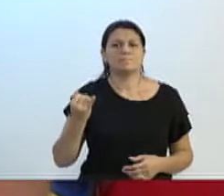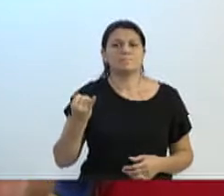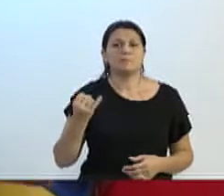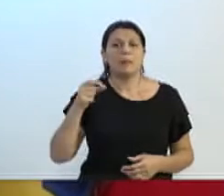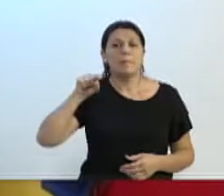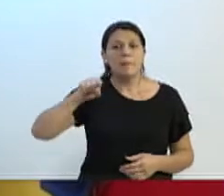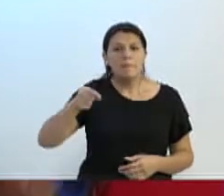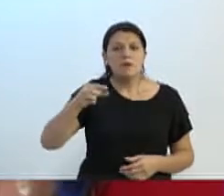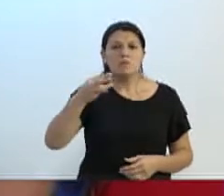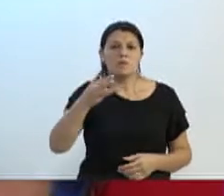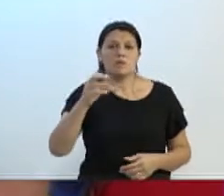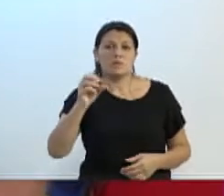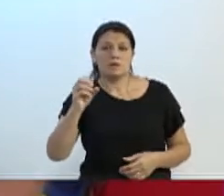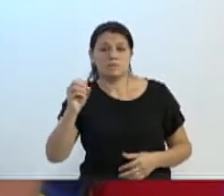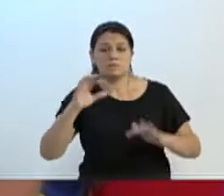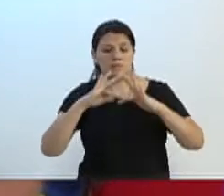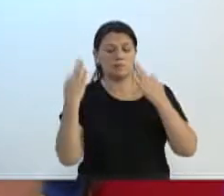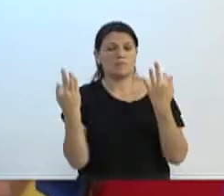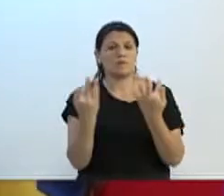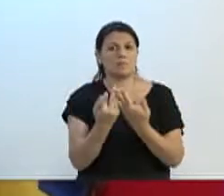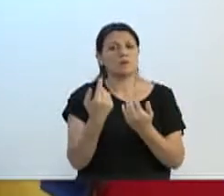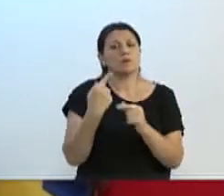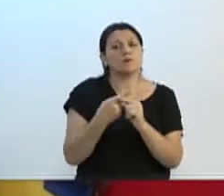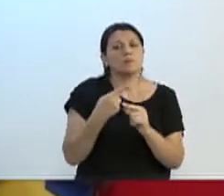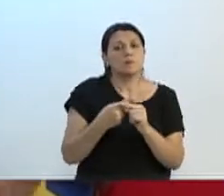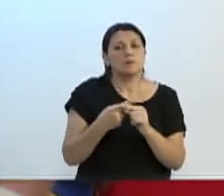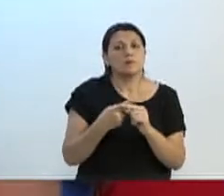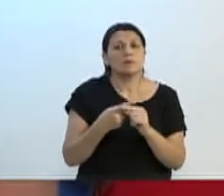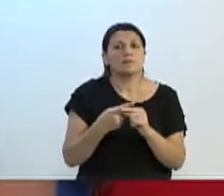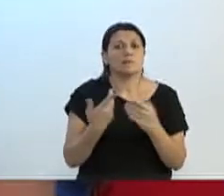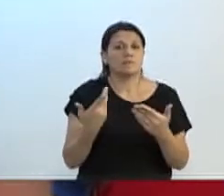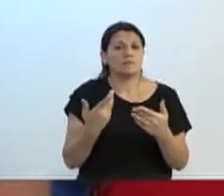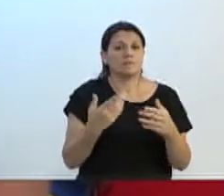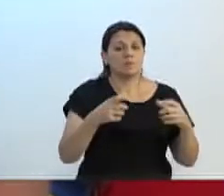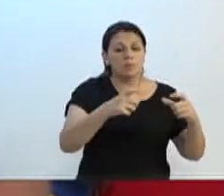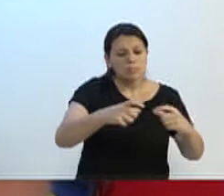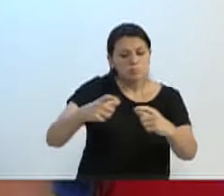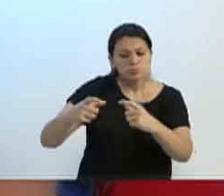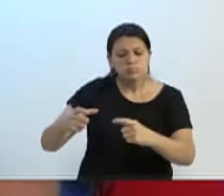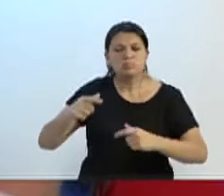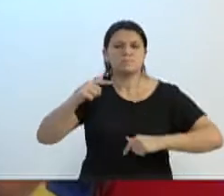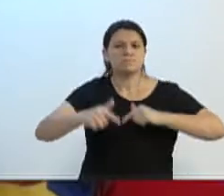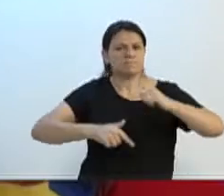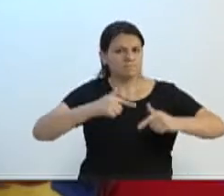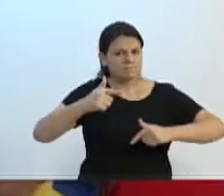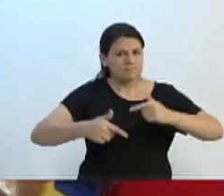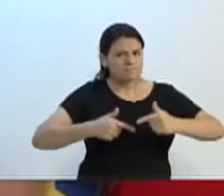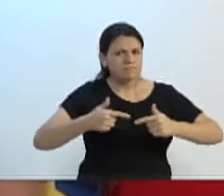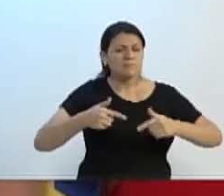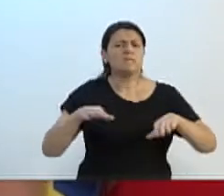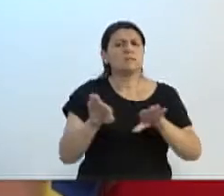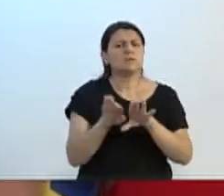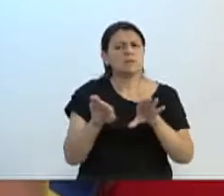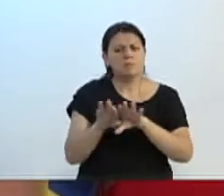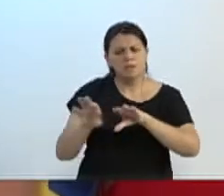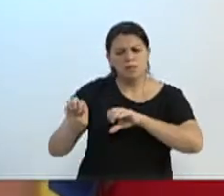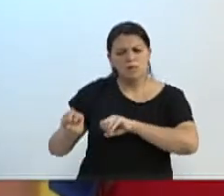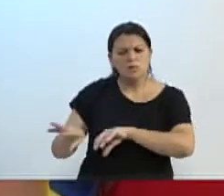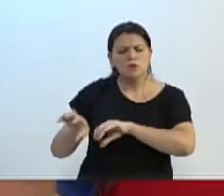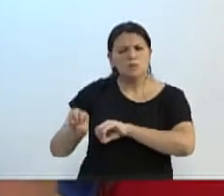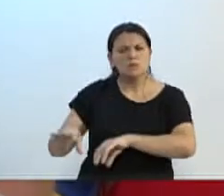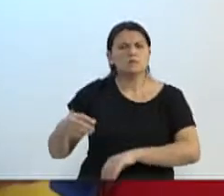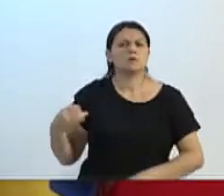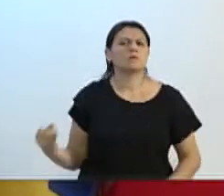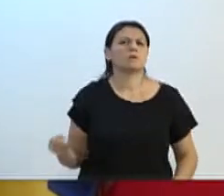famílias, porque estamos falando de postos de trabalho, como para a educação também é